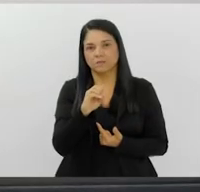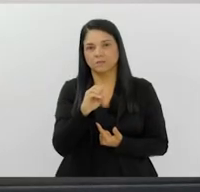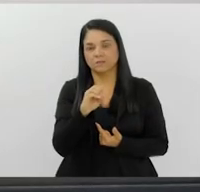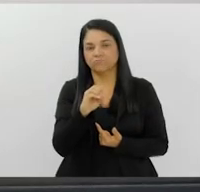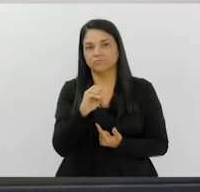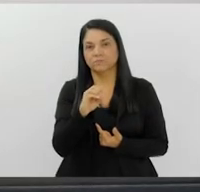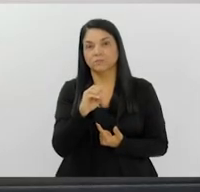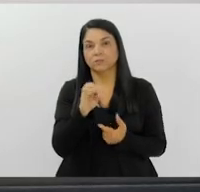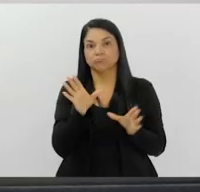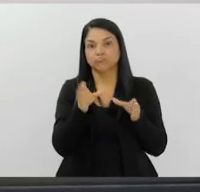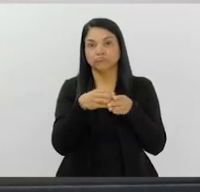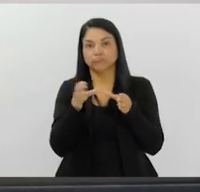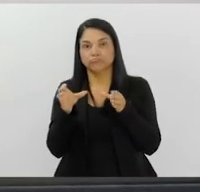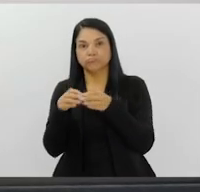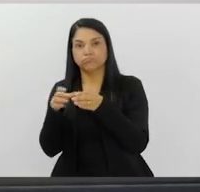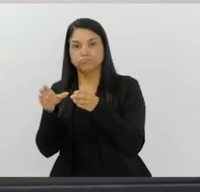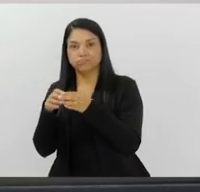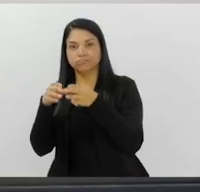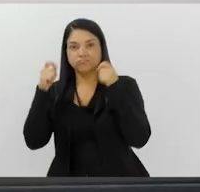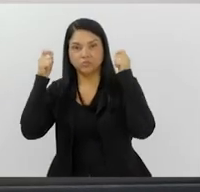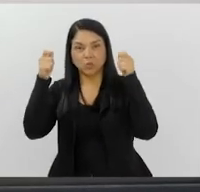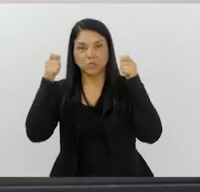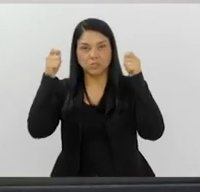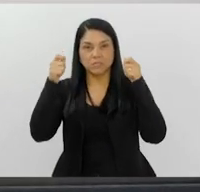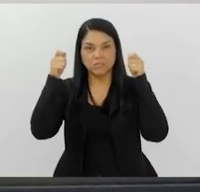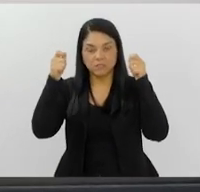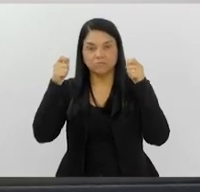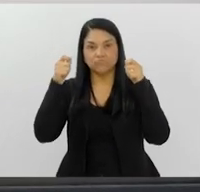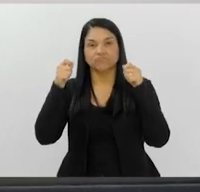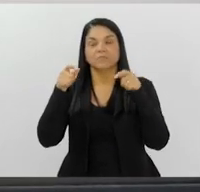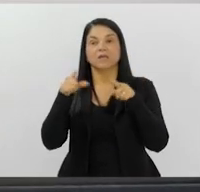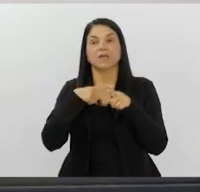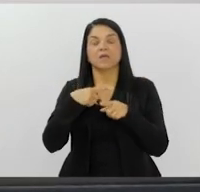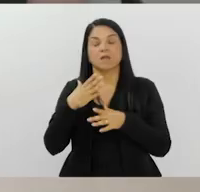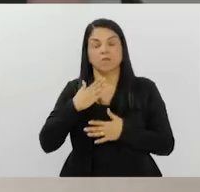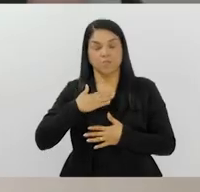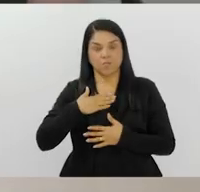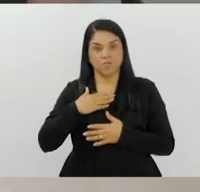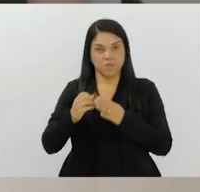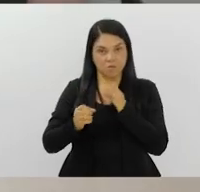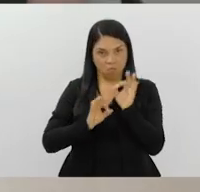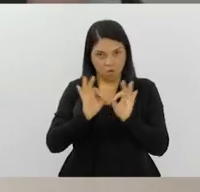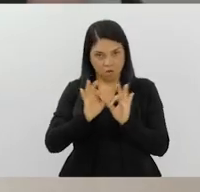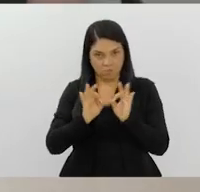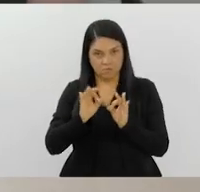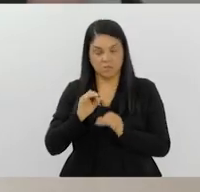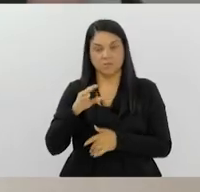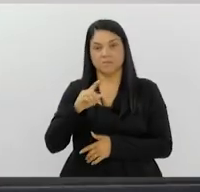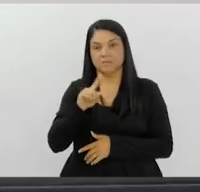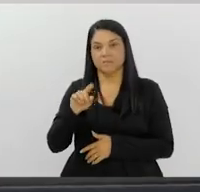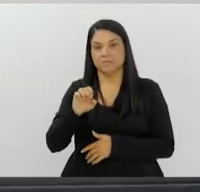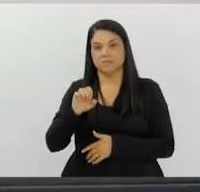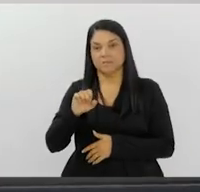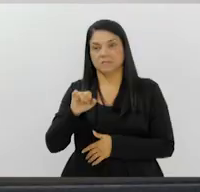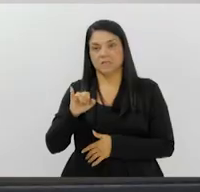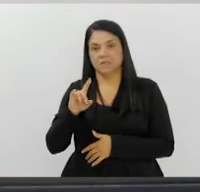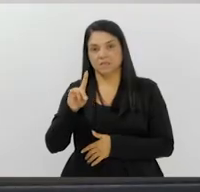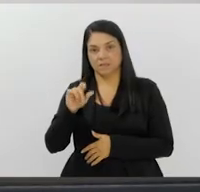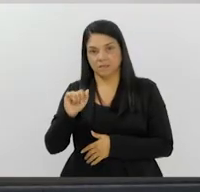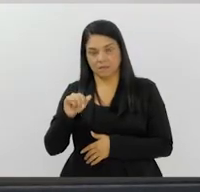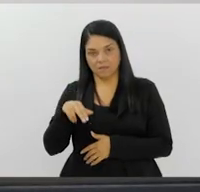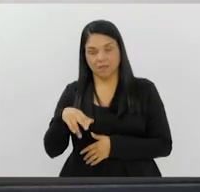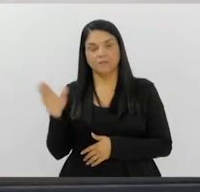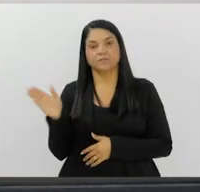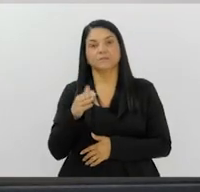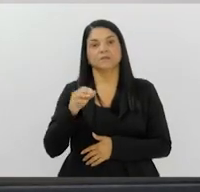torcidas organizadas ISO foi organizado por mim pela zeidan pelo André siciliano e a gente deu um diploma para aquelas